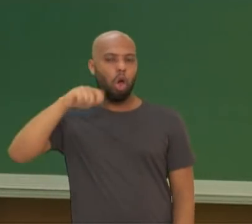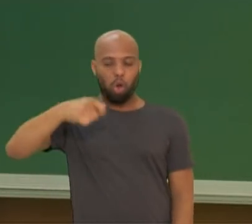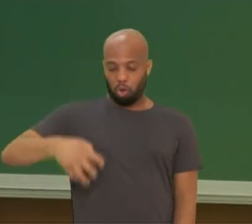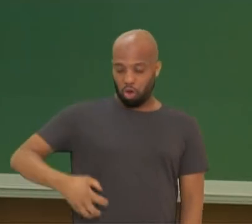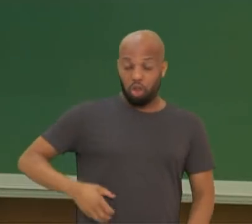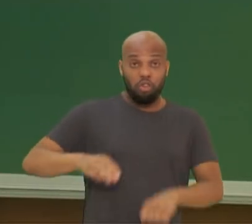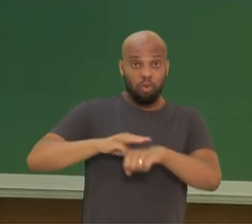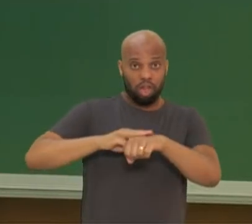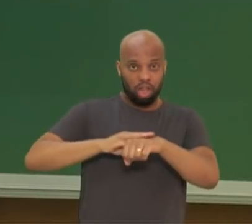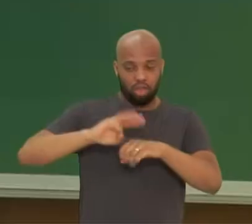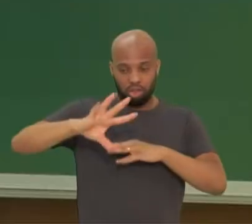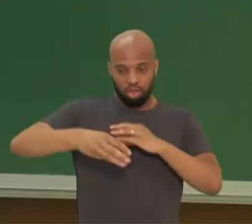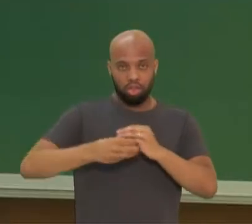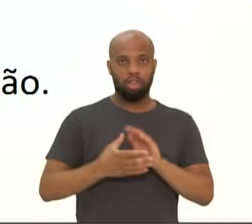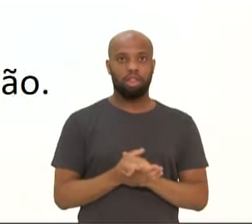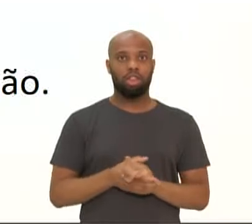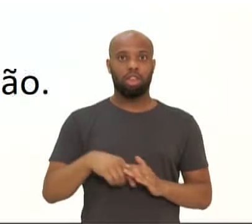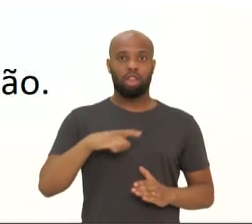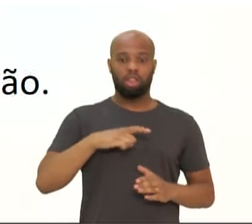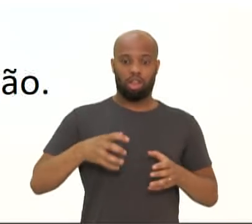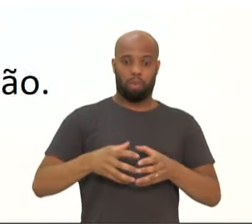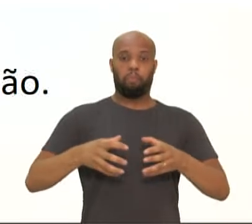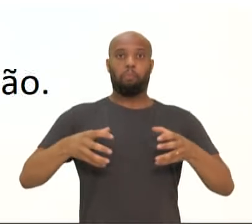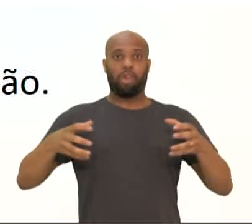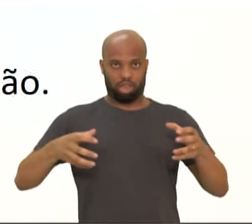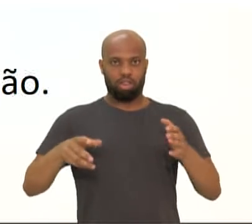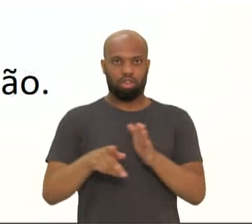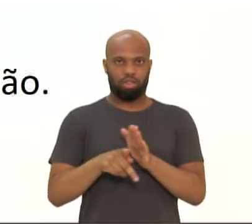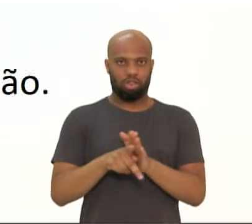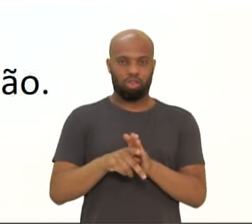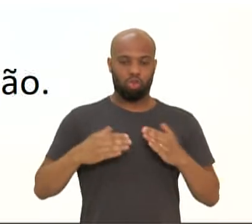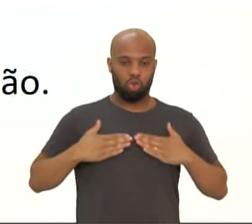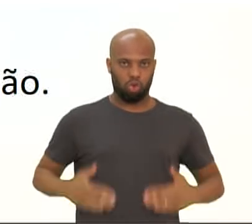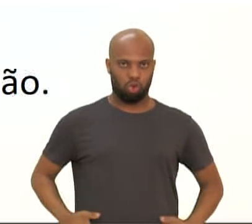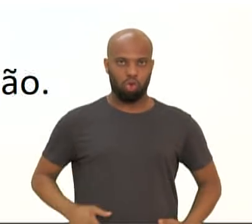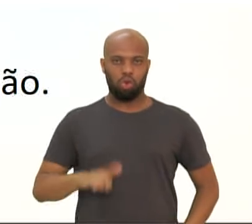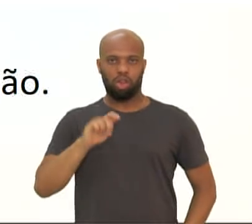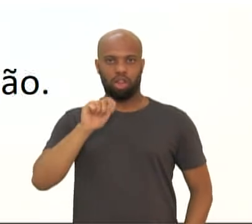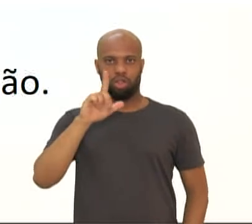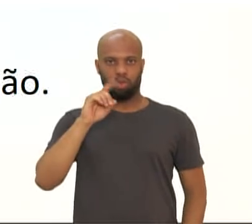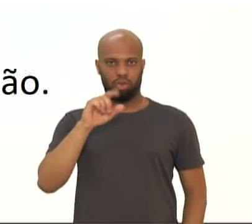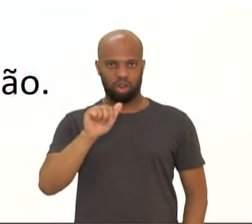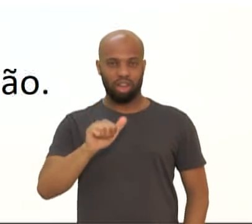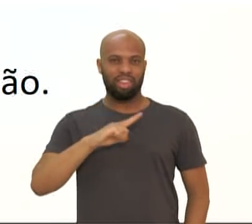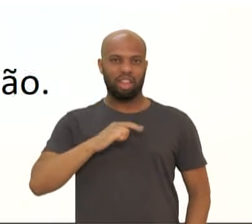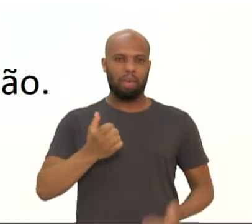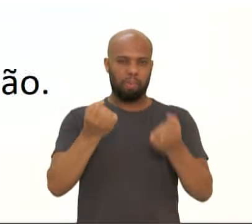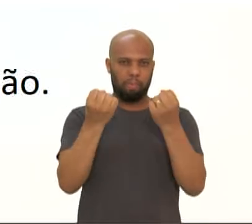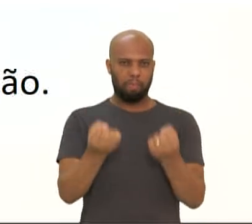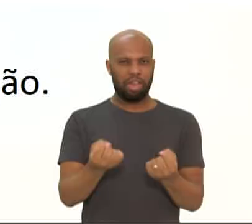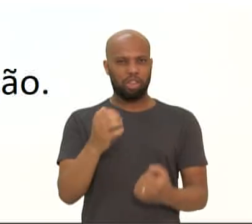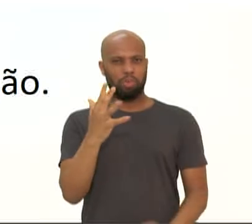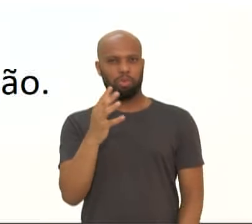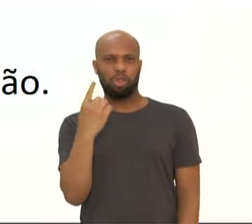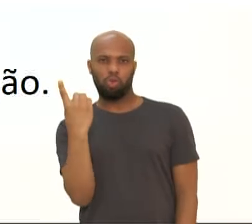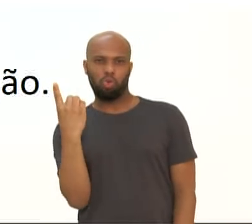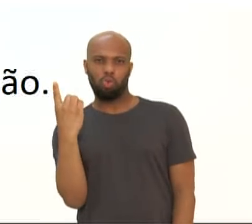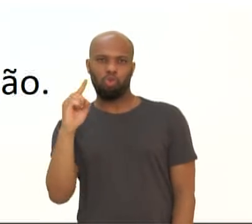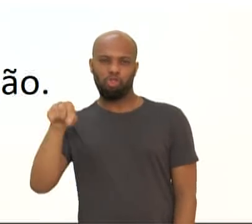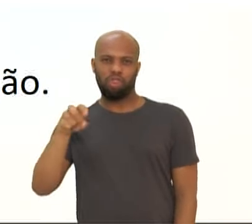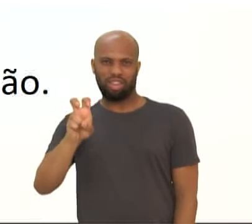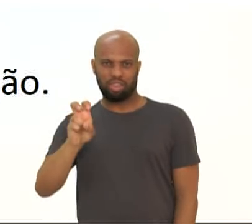para complementar. Então, ele é a maior glândula do corpo, tá? Pesa mais ou menos 1,5 kg em pessoas